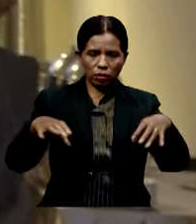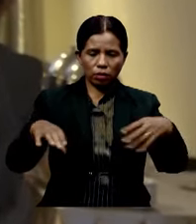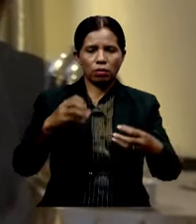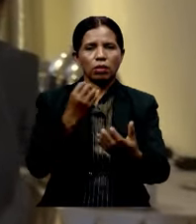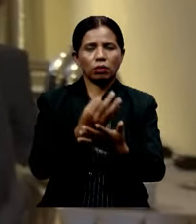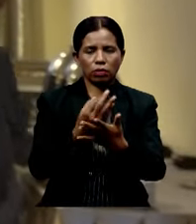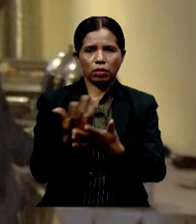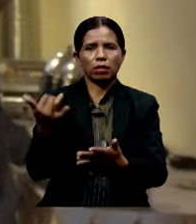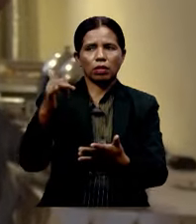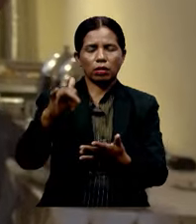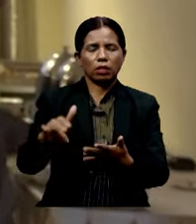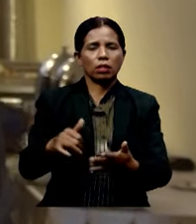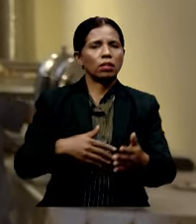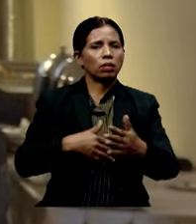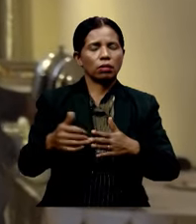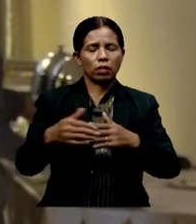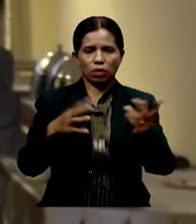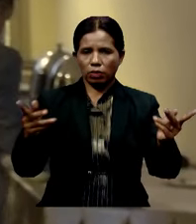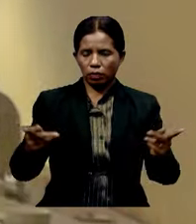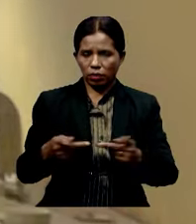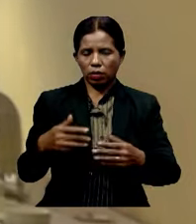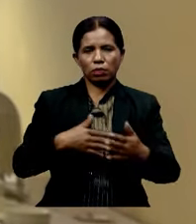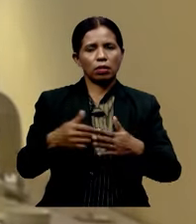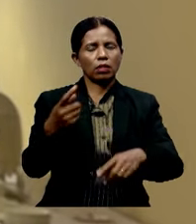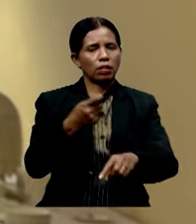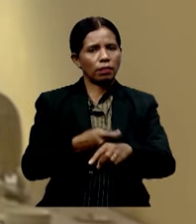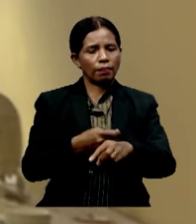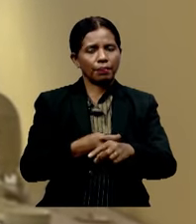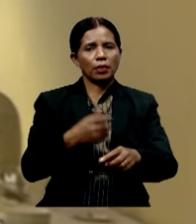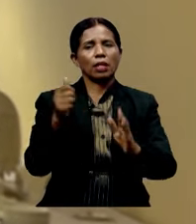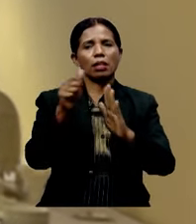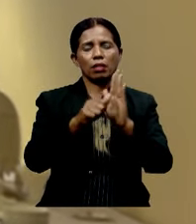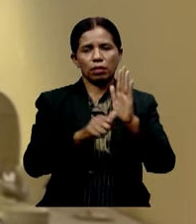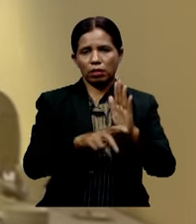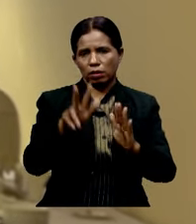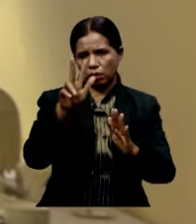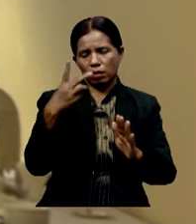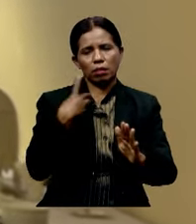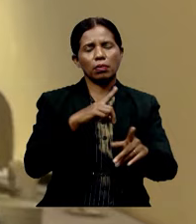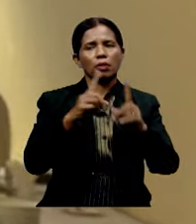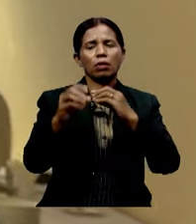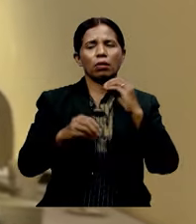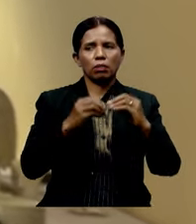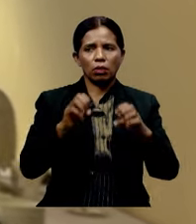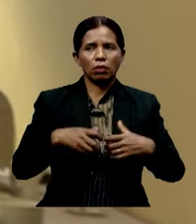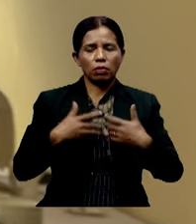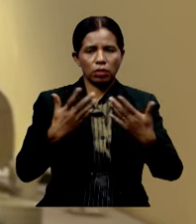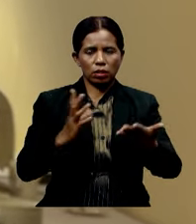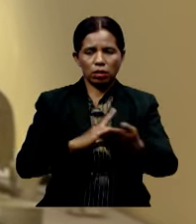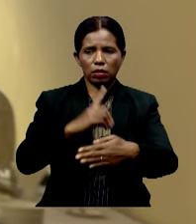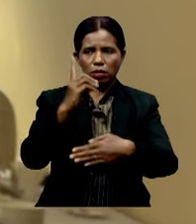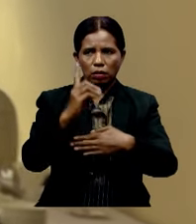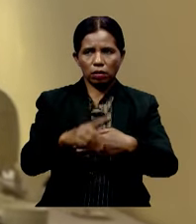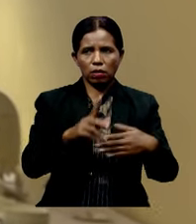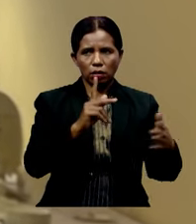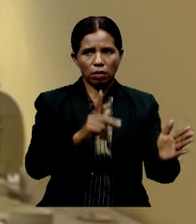financeiro sirnene ia qualquer área ia qualquer tempo. E agenda terceiro makamimos qualia sobre o insato desenvolve